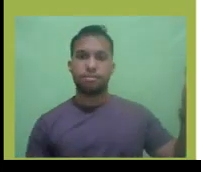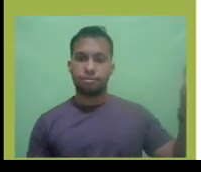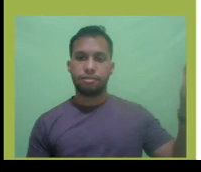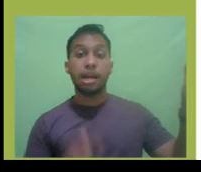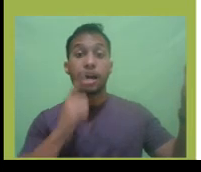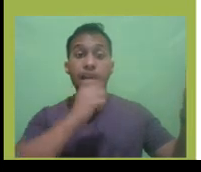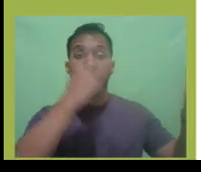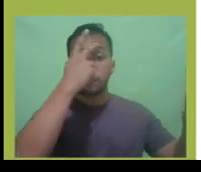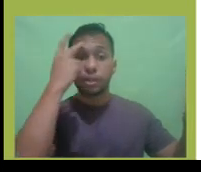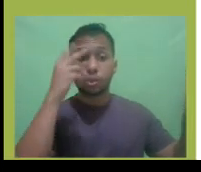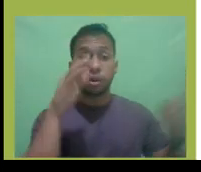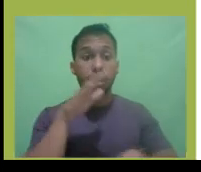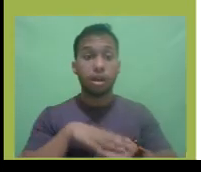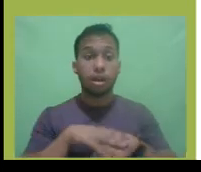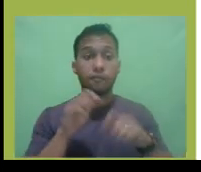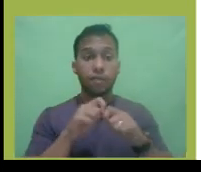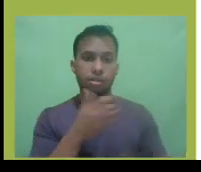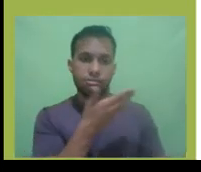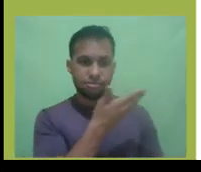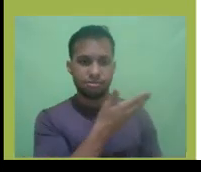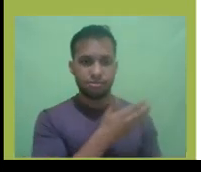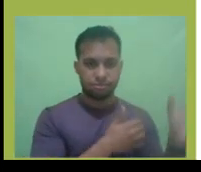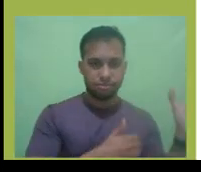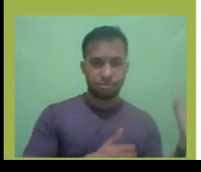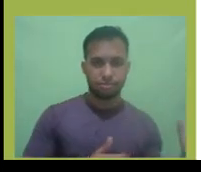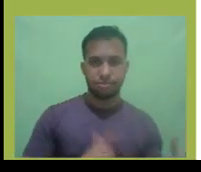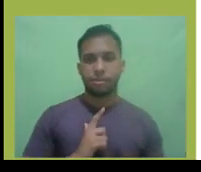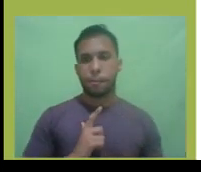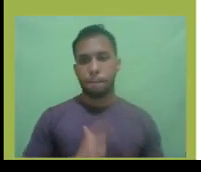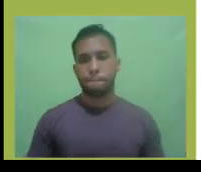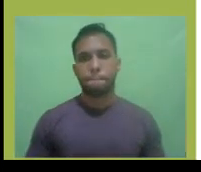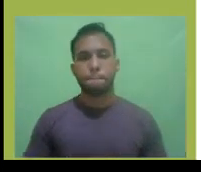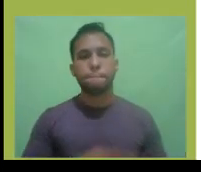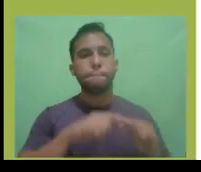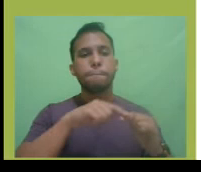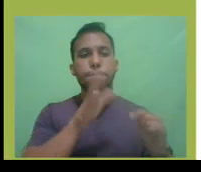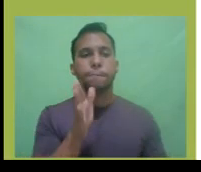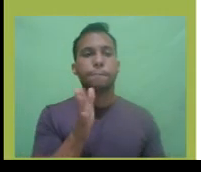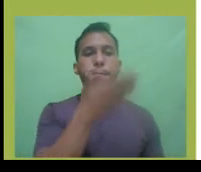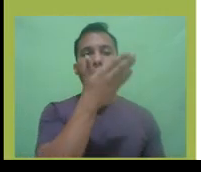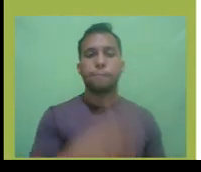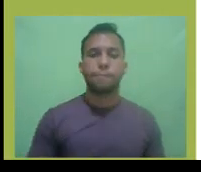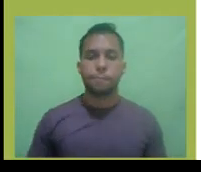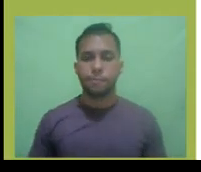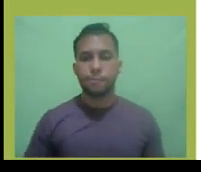relatório. Em seguida, é mostrado alguns dados da literatura